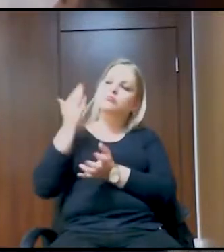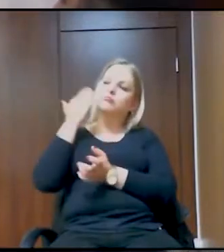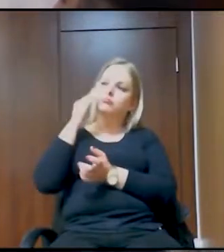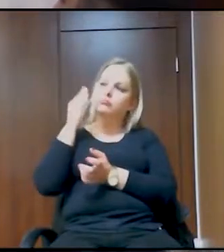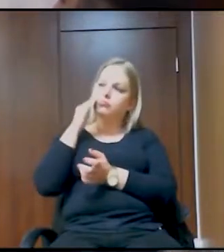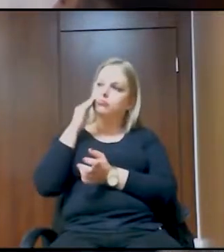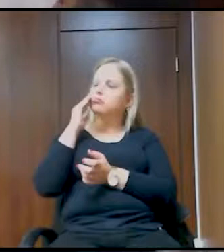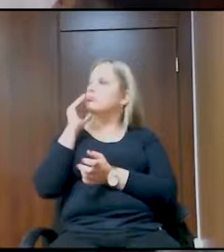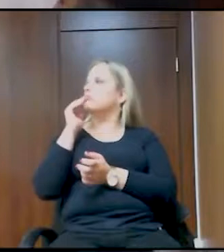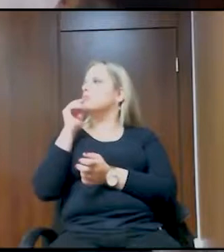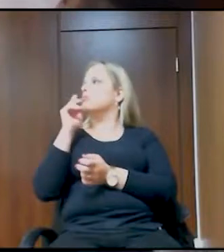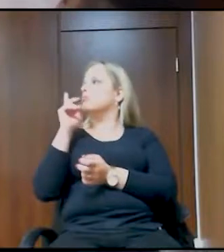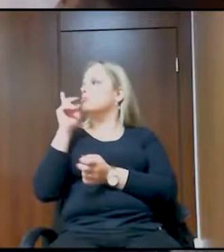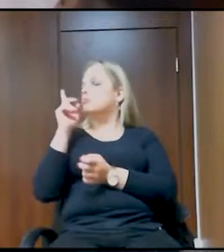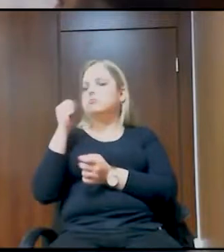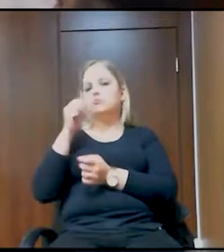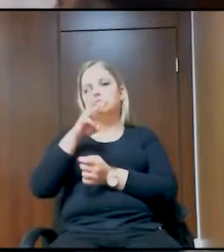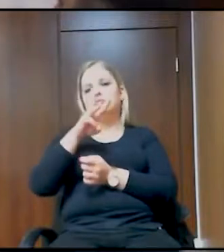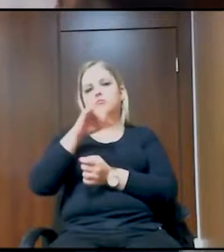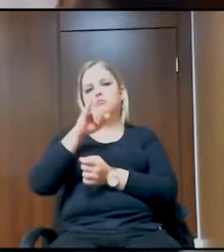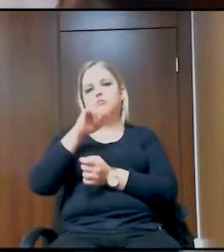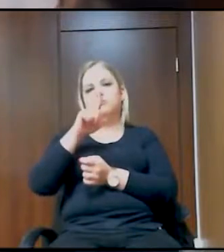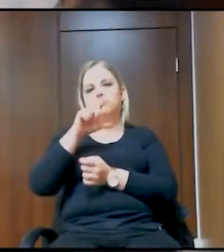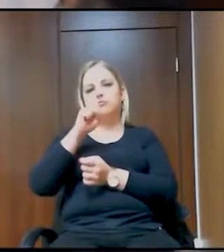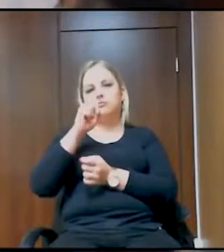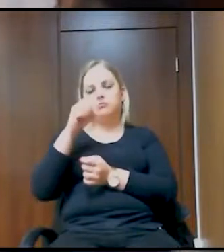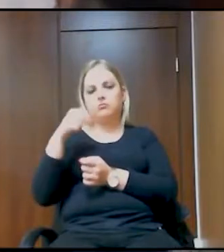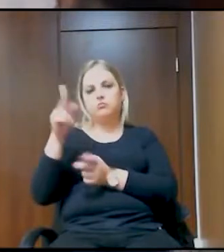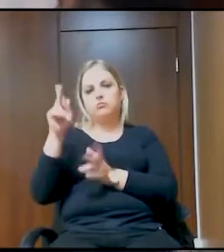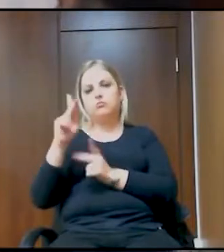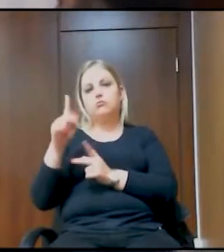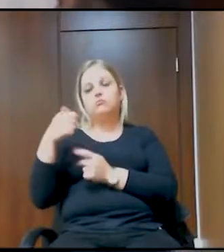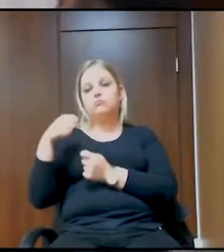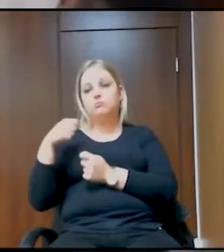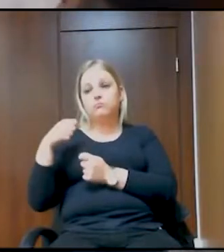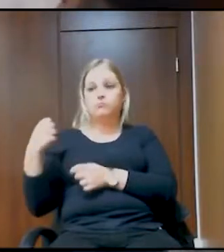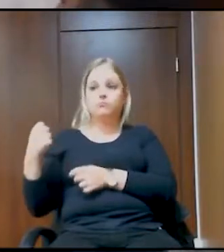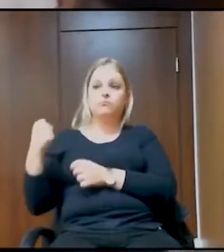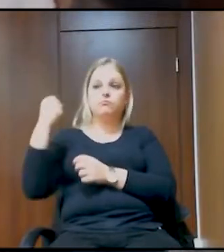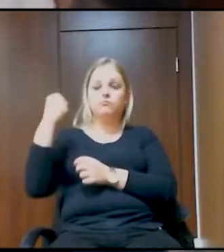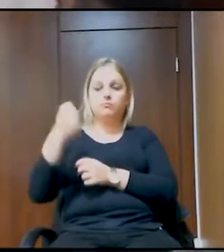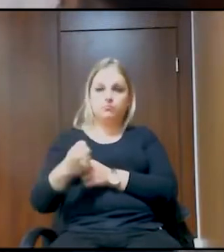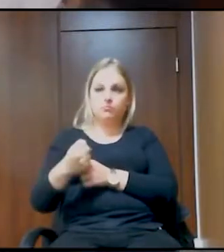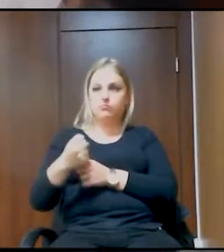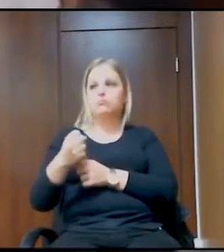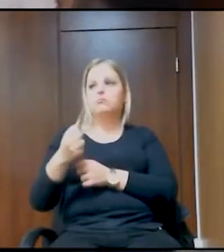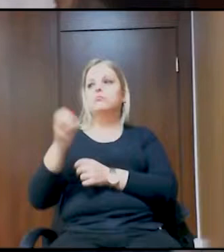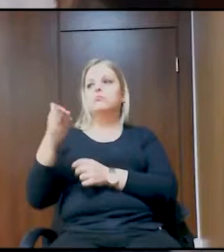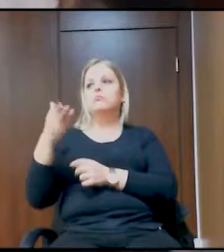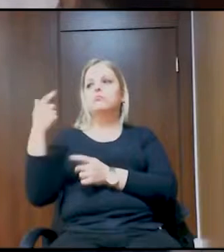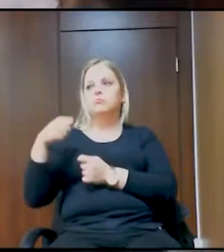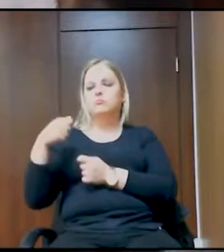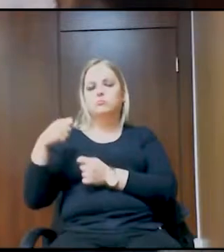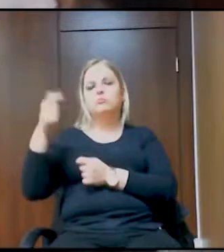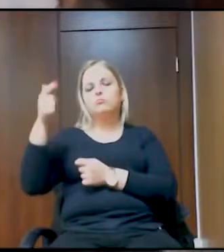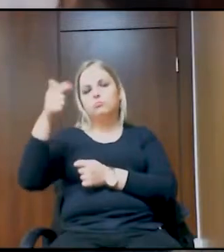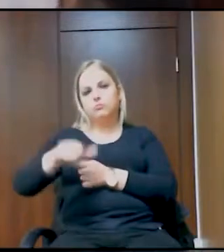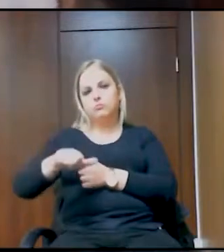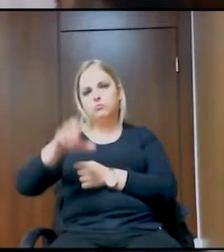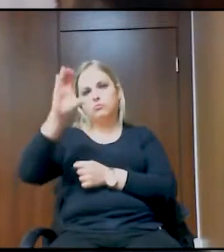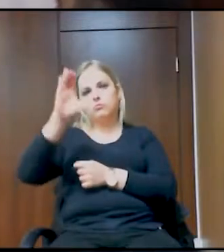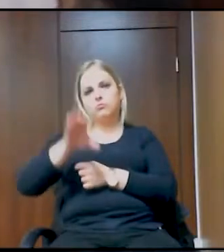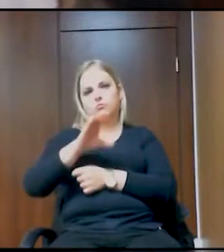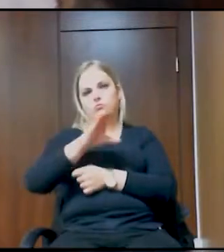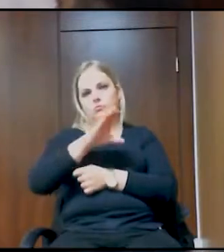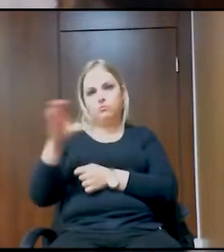do Wilson Paz, de retomar novamente a pastoral da moradia aqui na Arquidiocese e